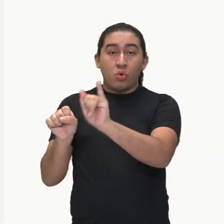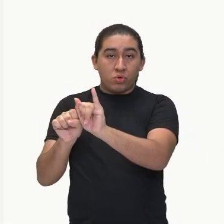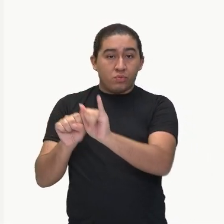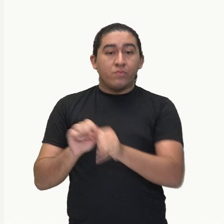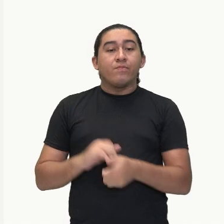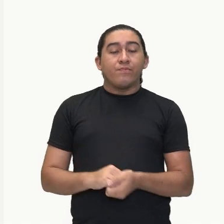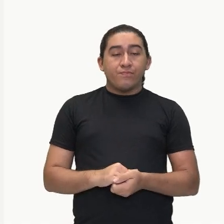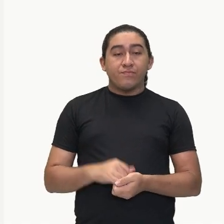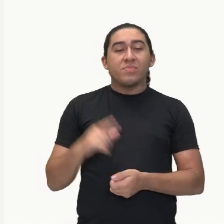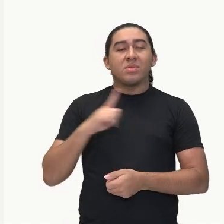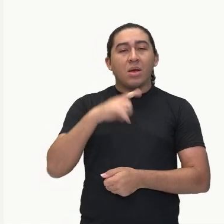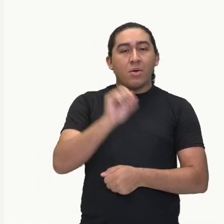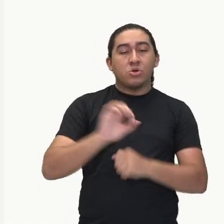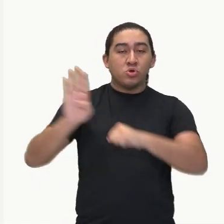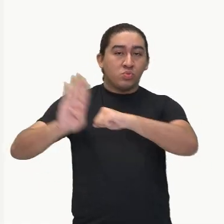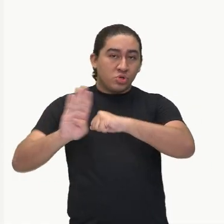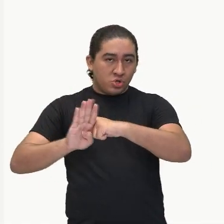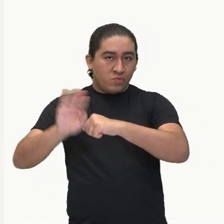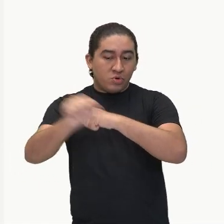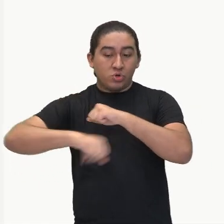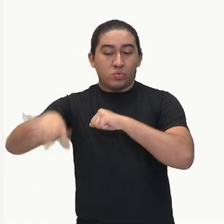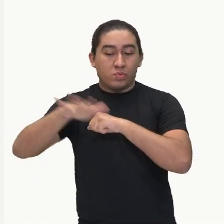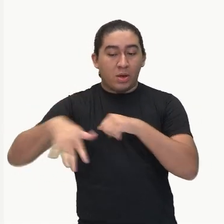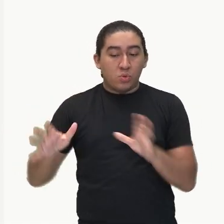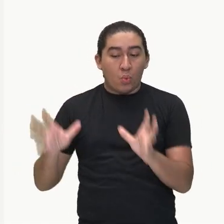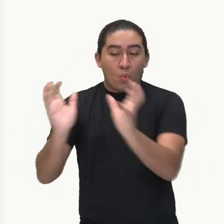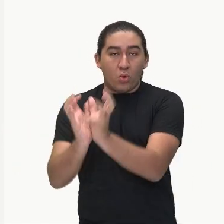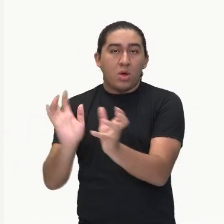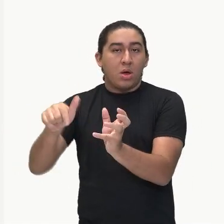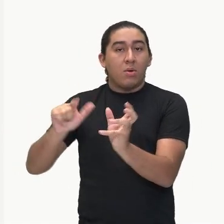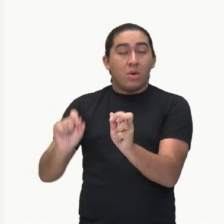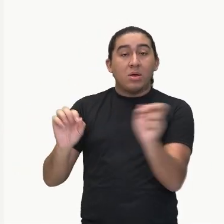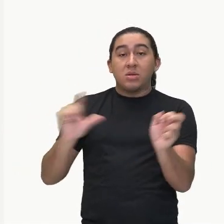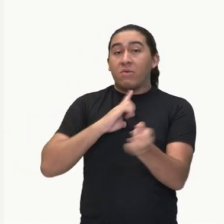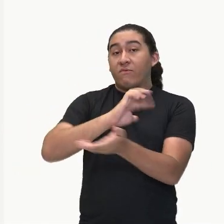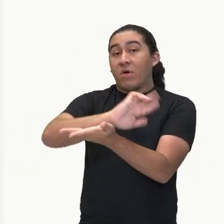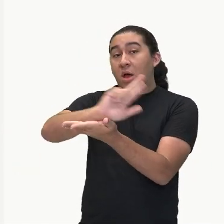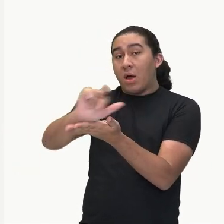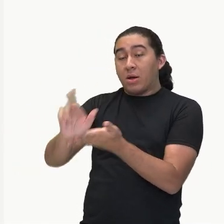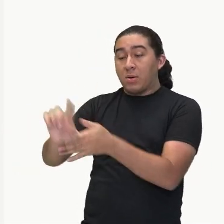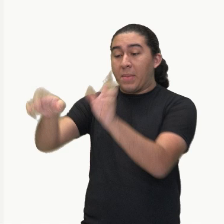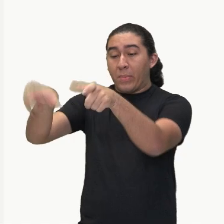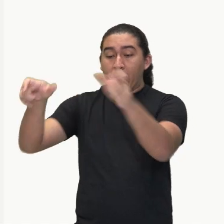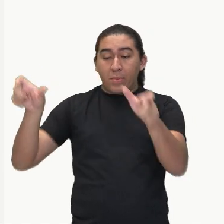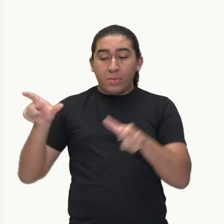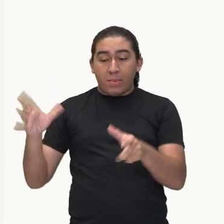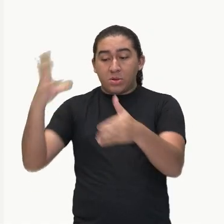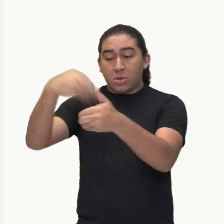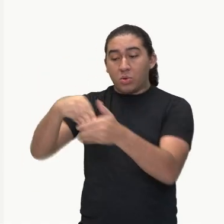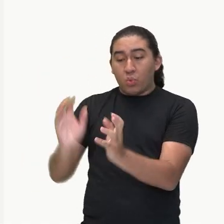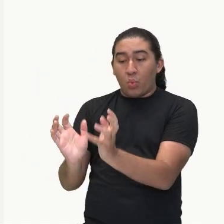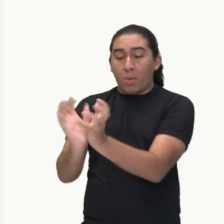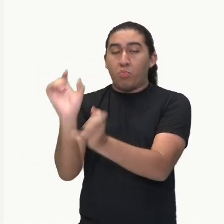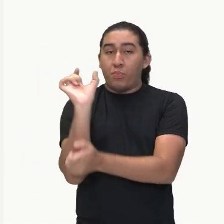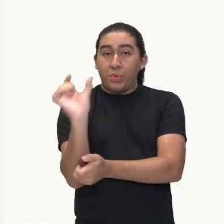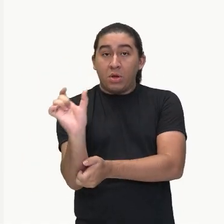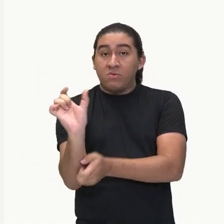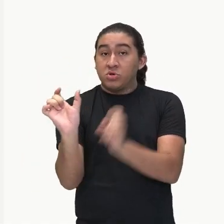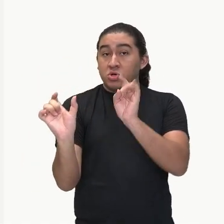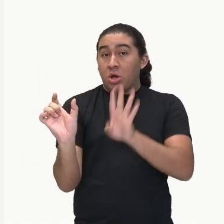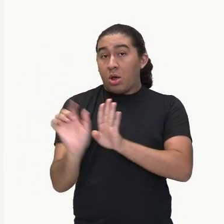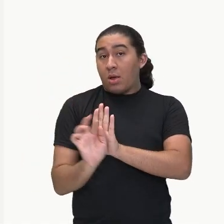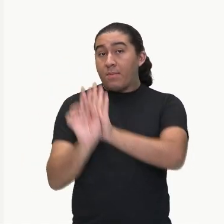tem substantivo coletivo, né? Que é a reunião de várias coisas num núcleo só. Quando o